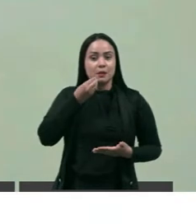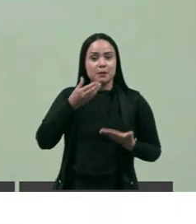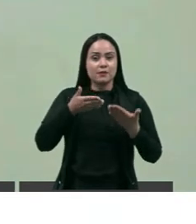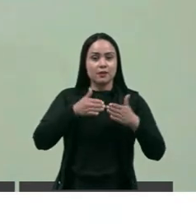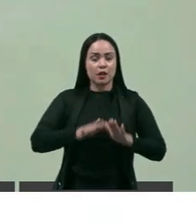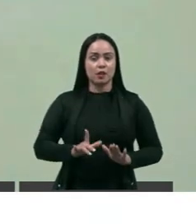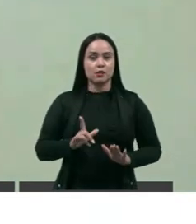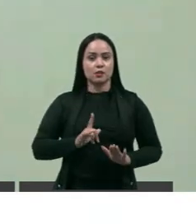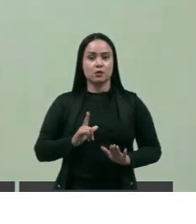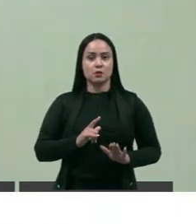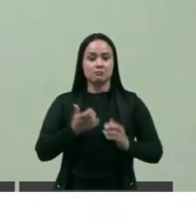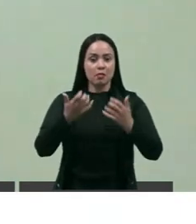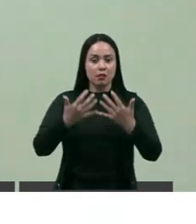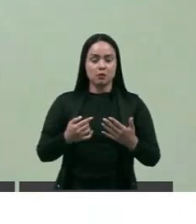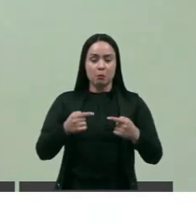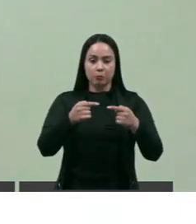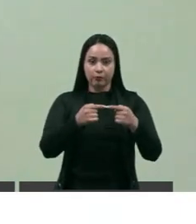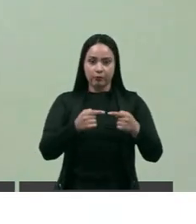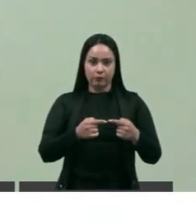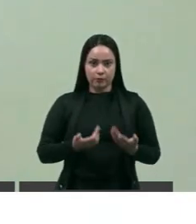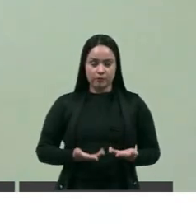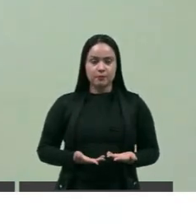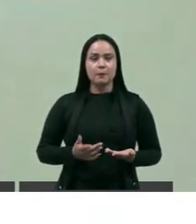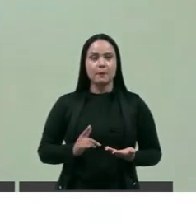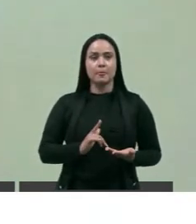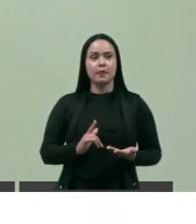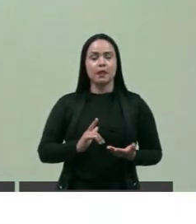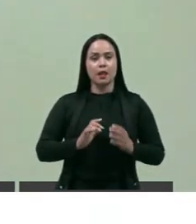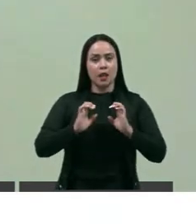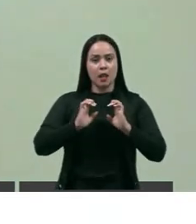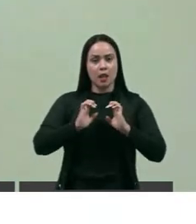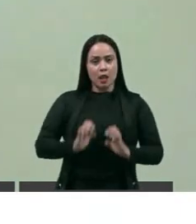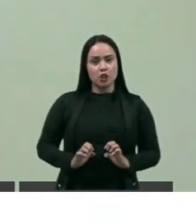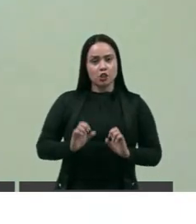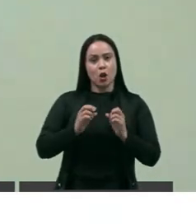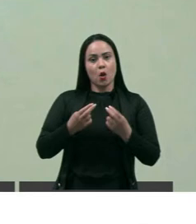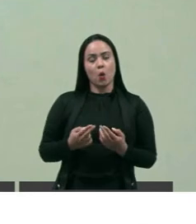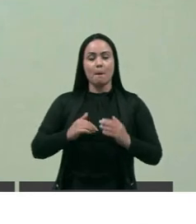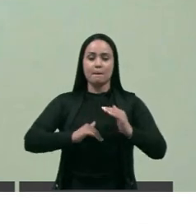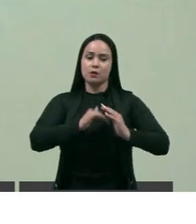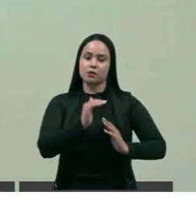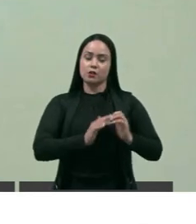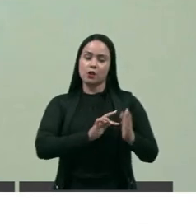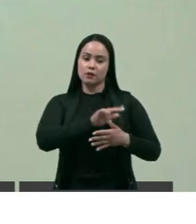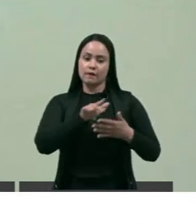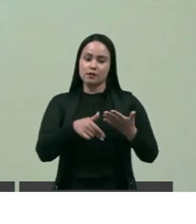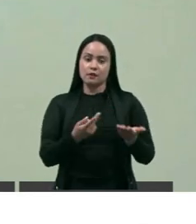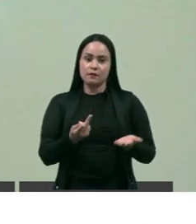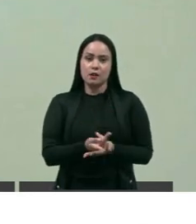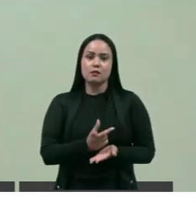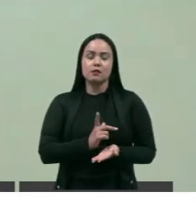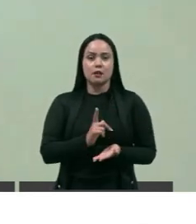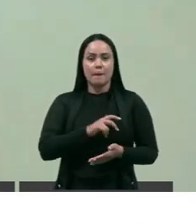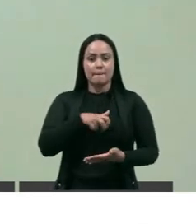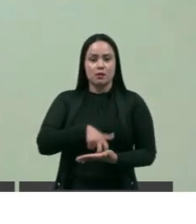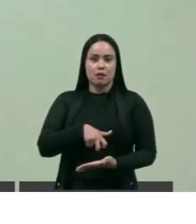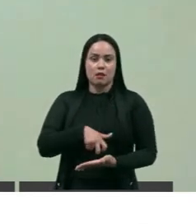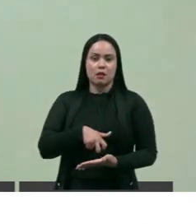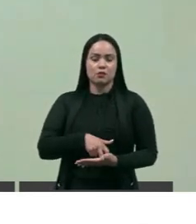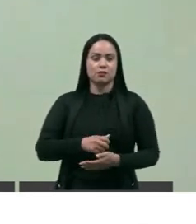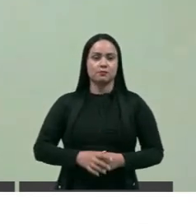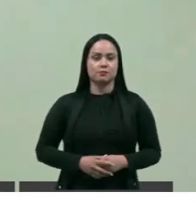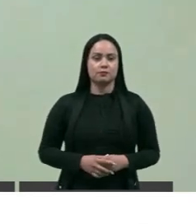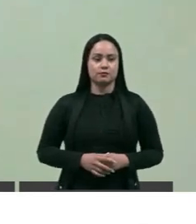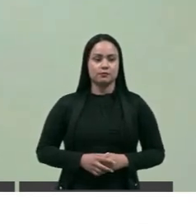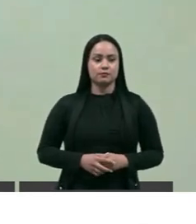motivos plausíveis de ordem ética ou profissional, diversos dos fatos que ensejaram a penalidade,